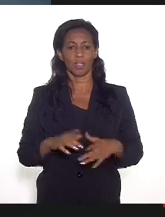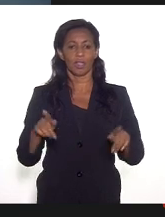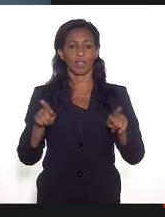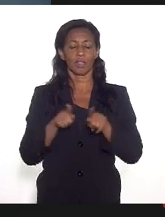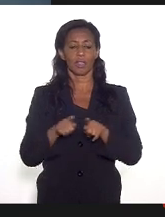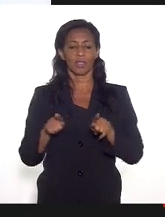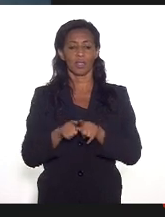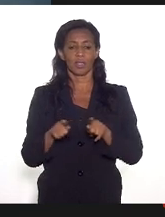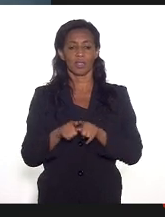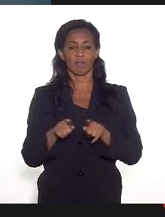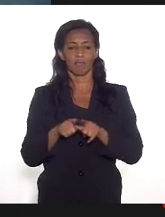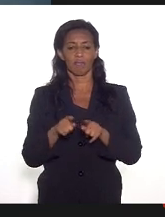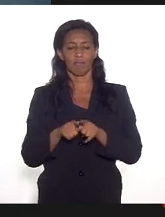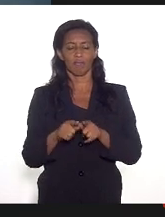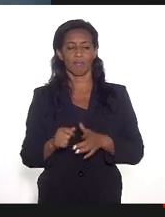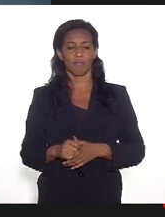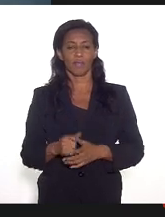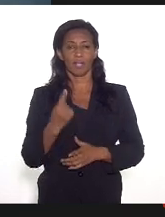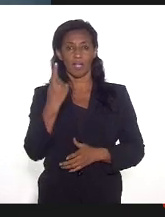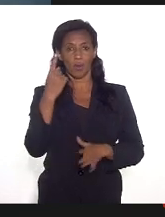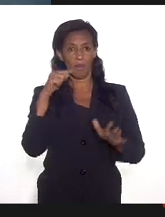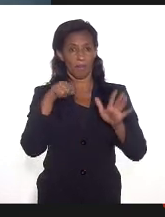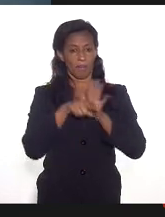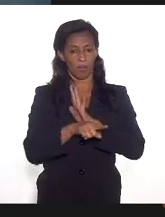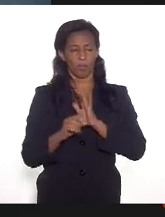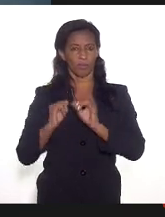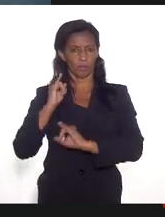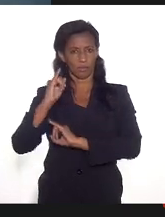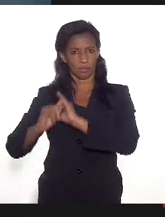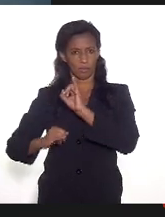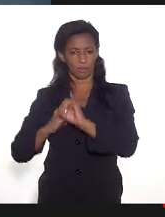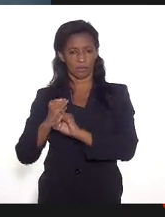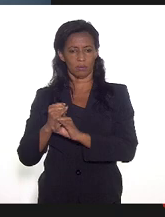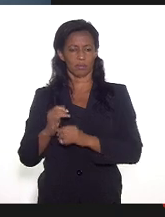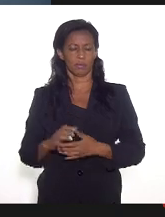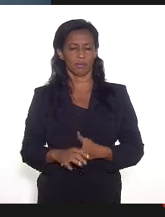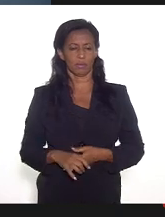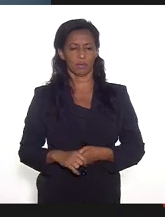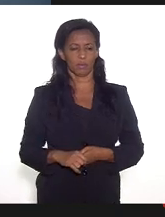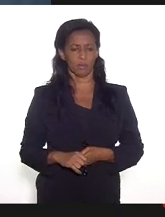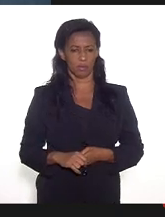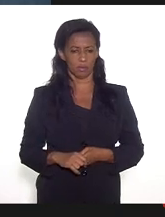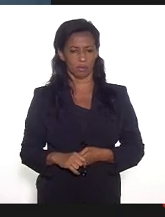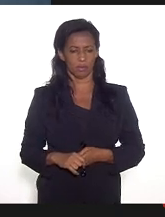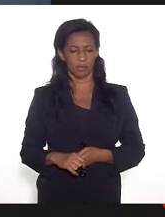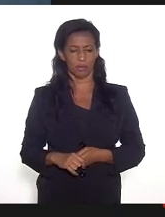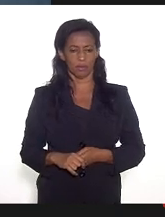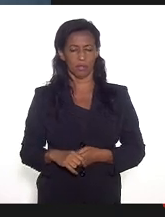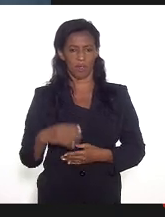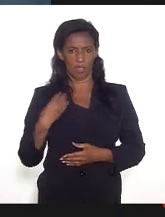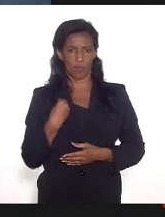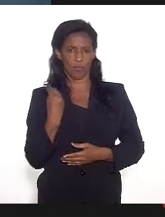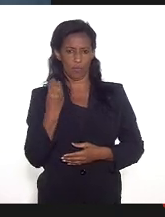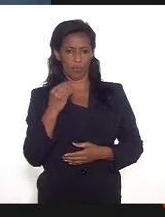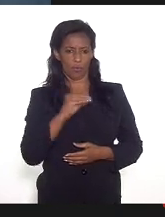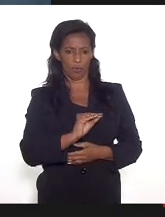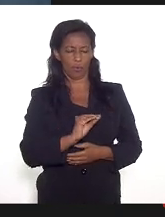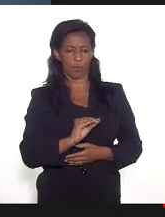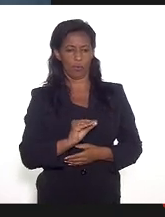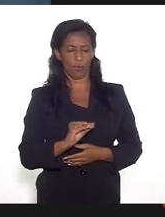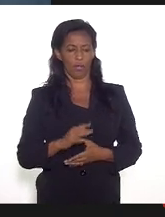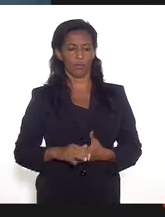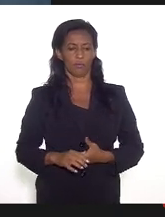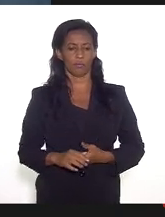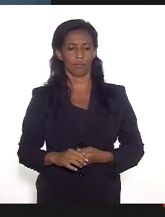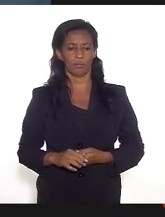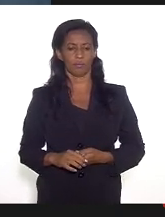Também teve uma pergunta no chat, mas que eu vou, né, colocar aqui na mesa